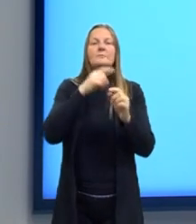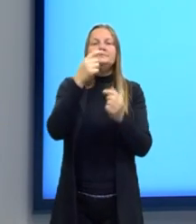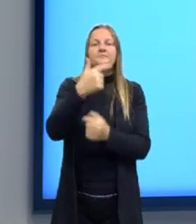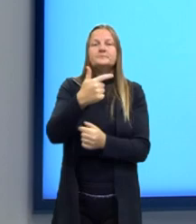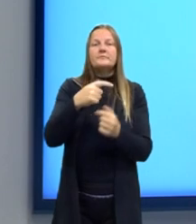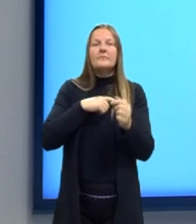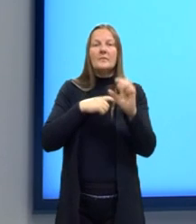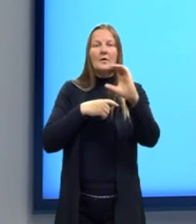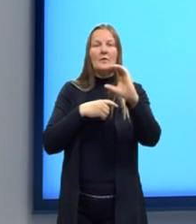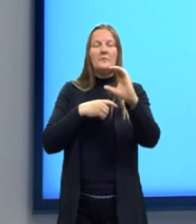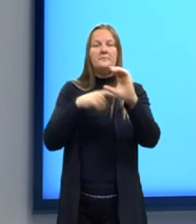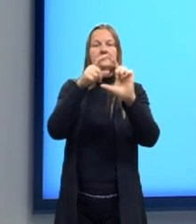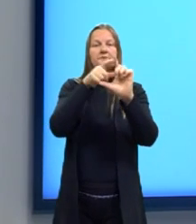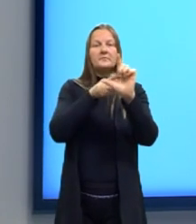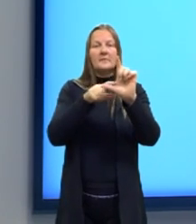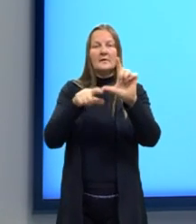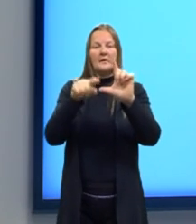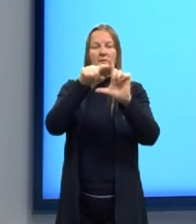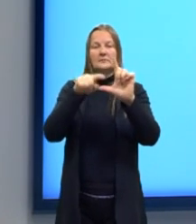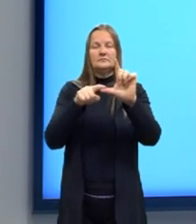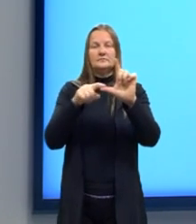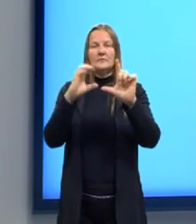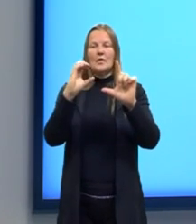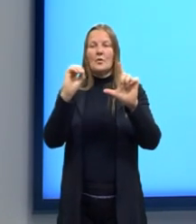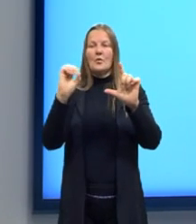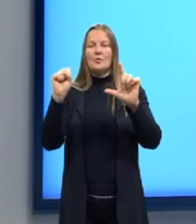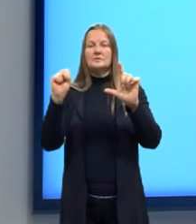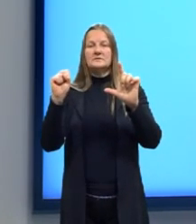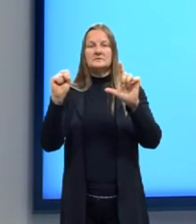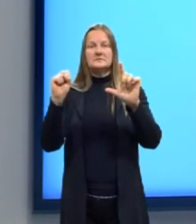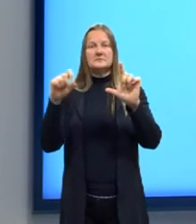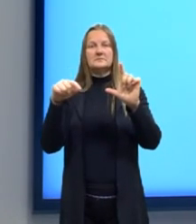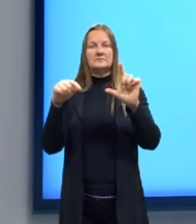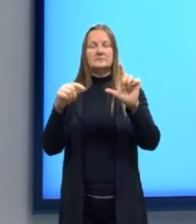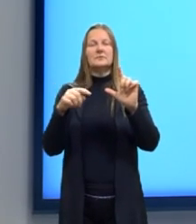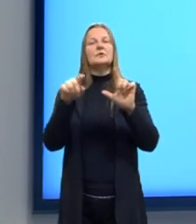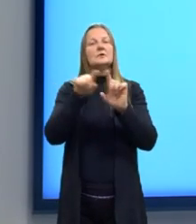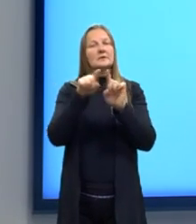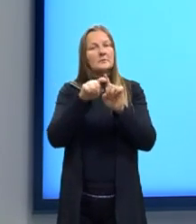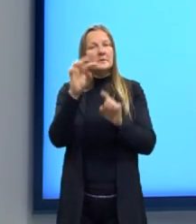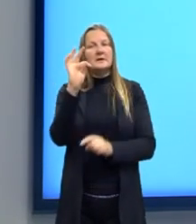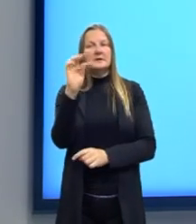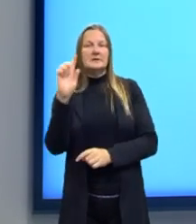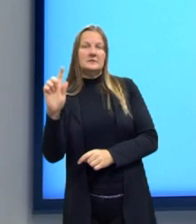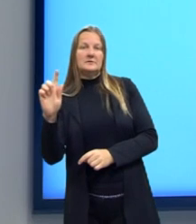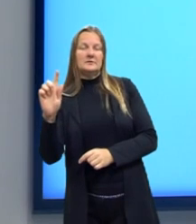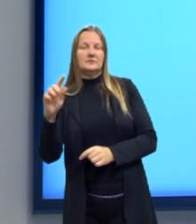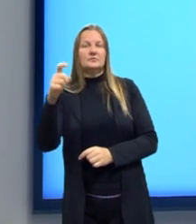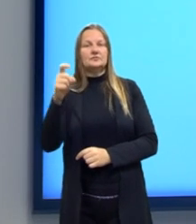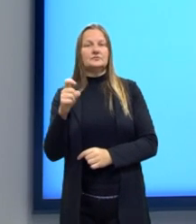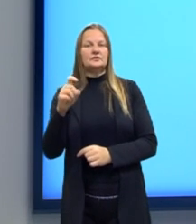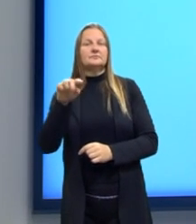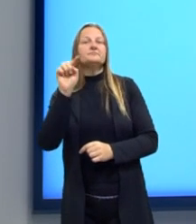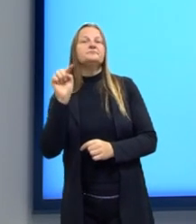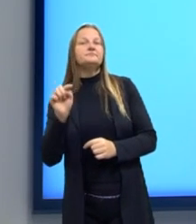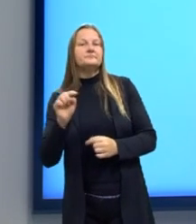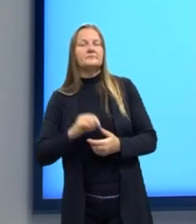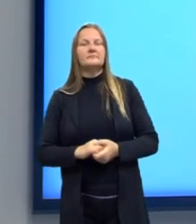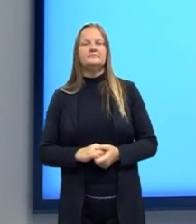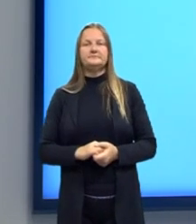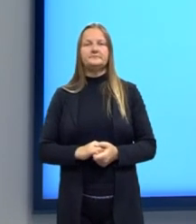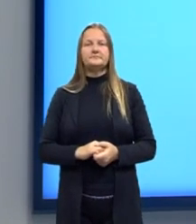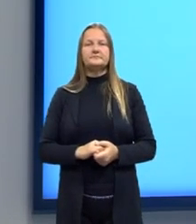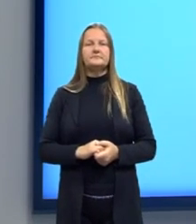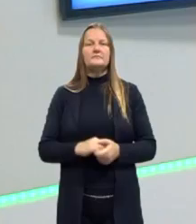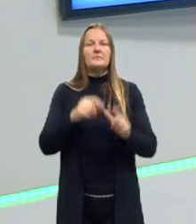o cosseno de x e a tangente de X também em função de um ângulo né onde o x representaria